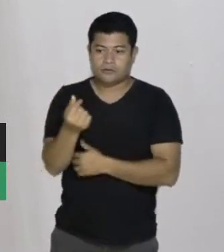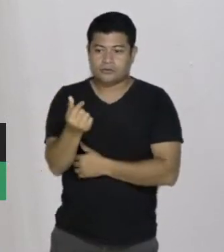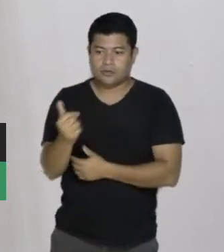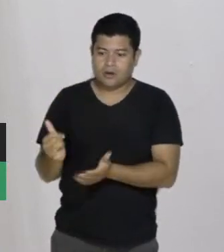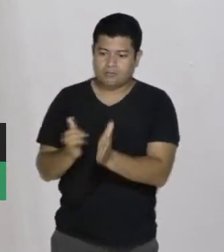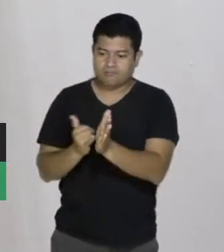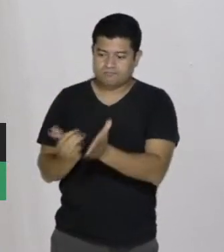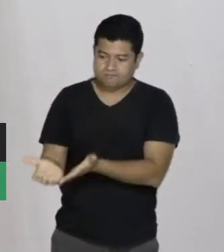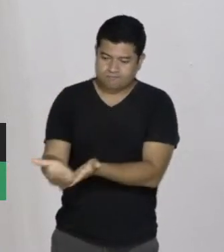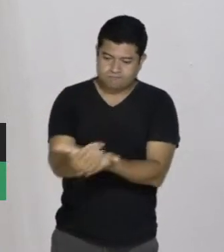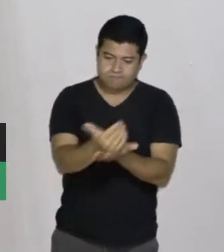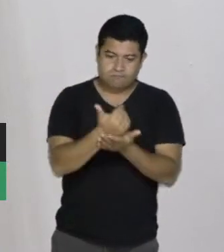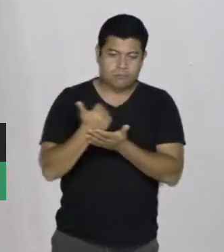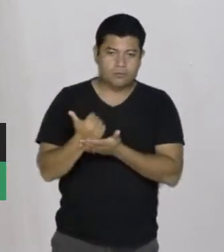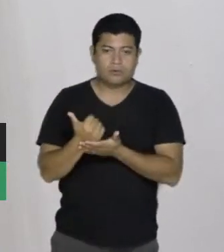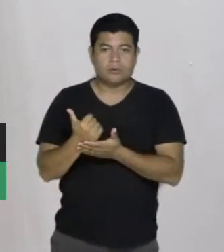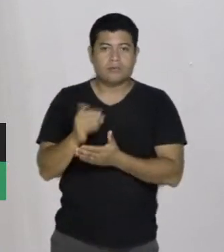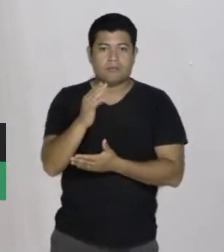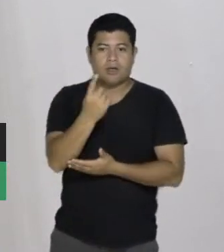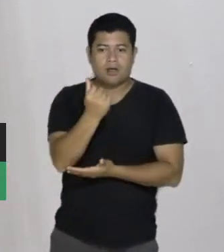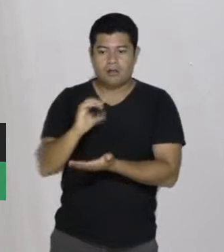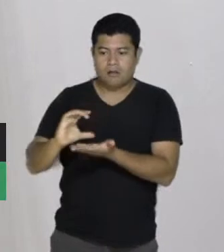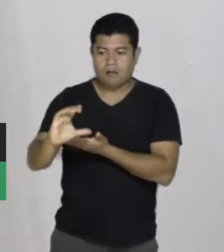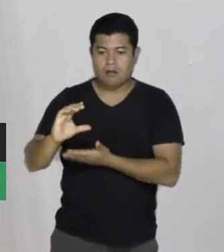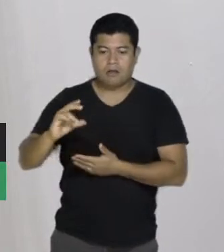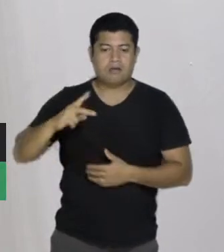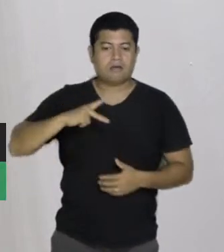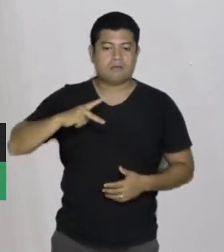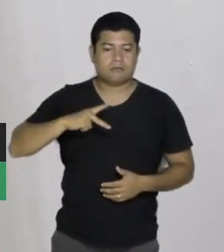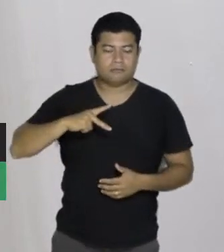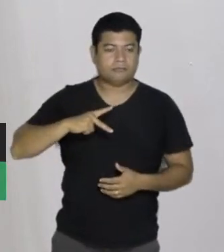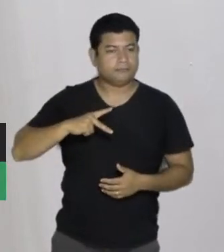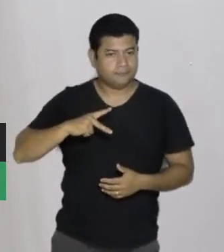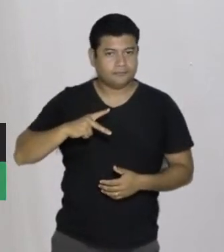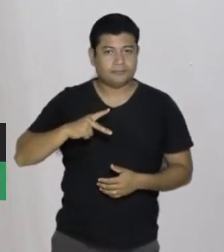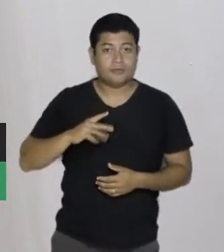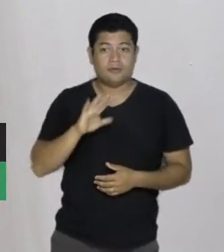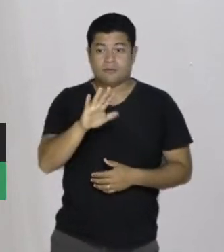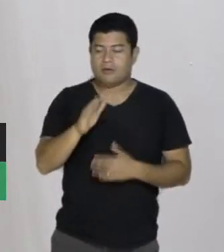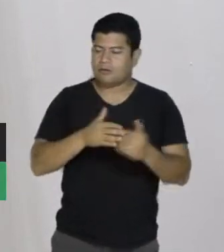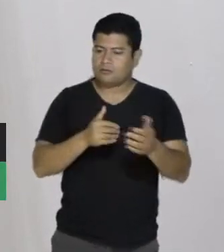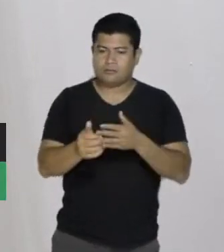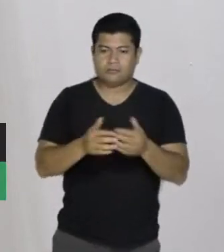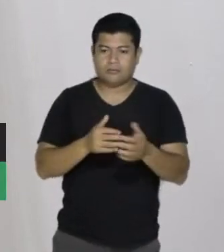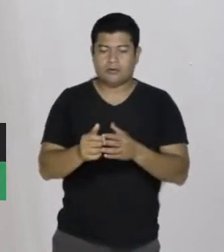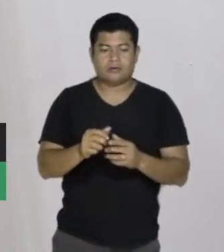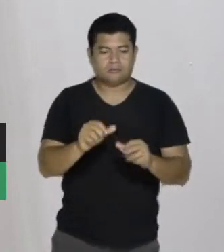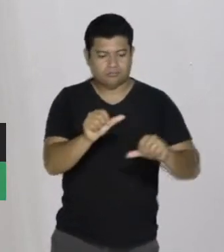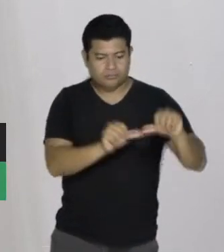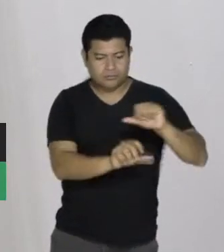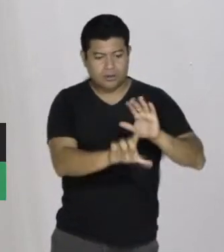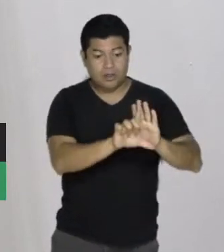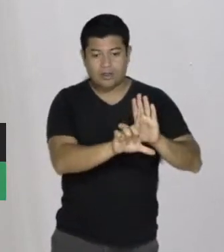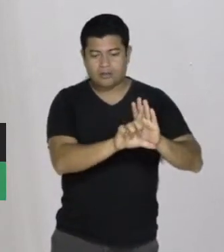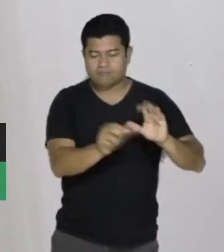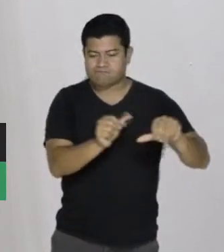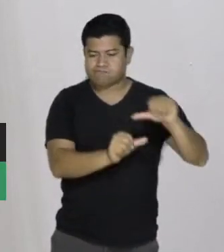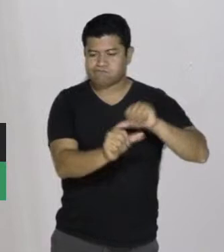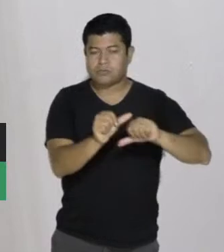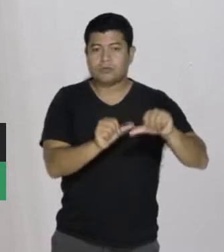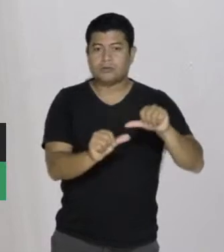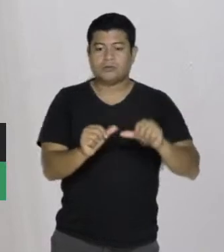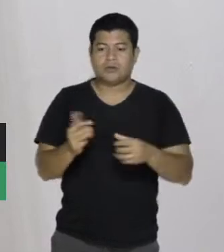privados mas independentemente das mudanças na lei os nossos municípios